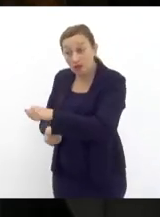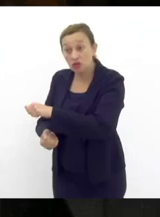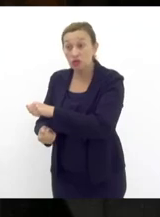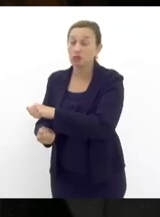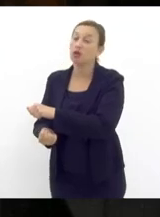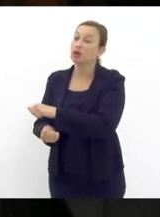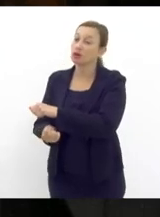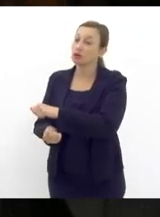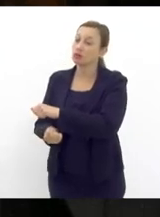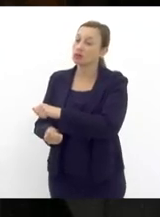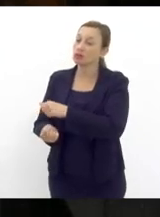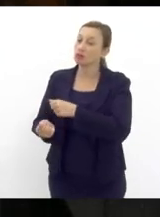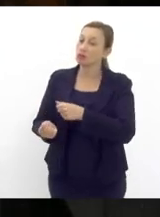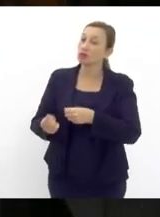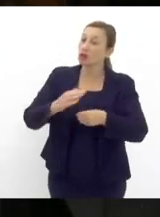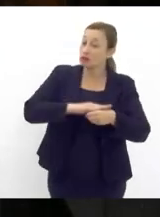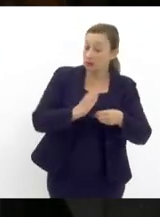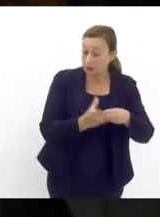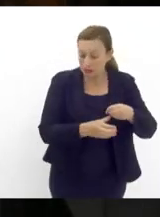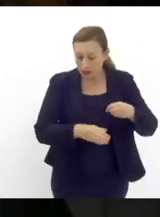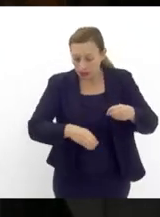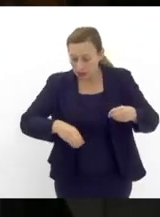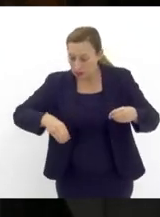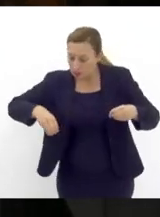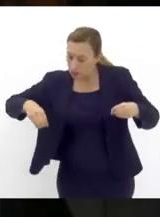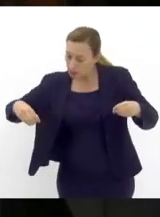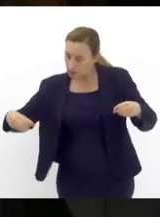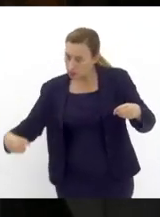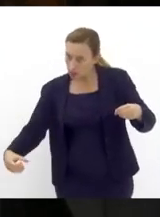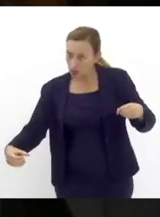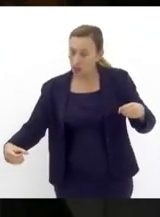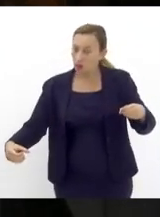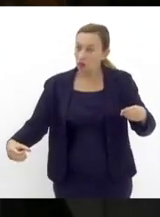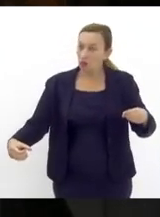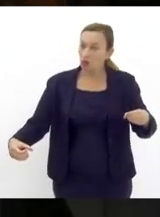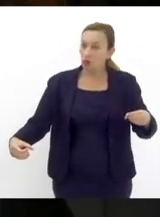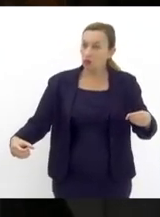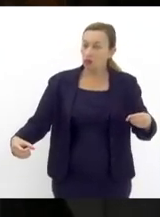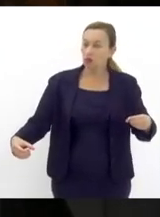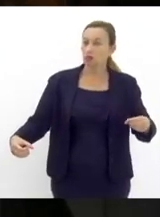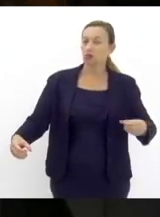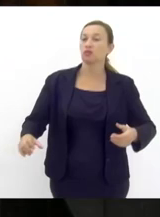em saneamento básico do mesmo montante